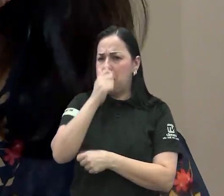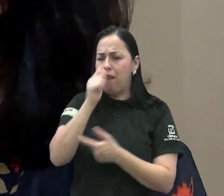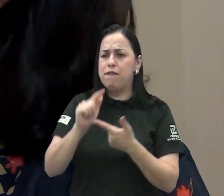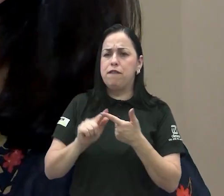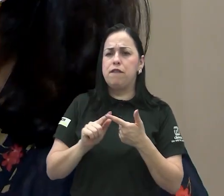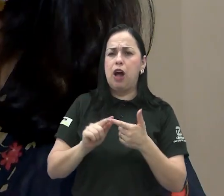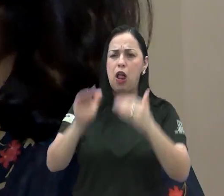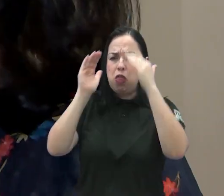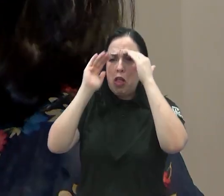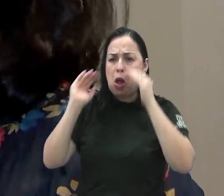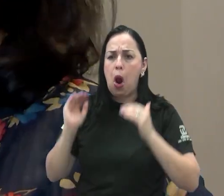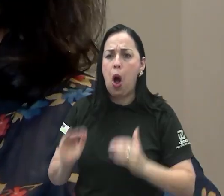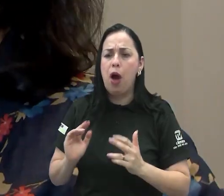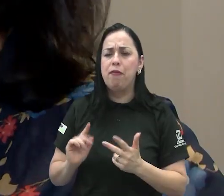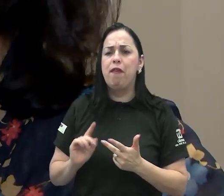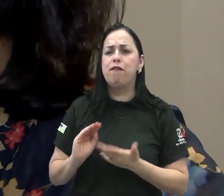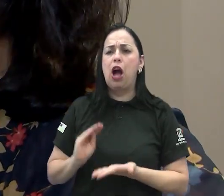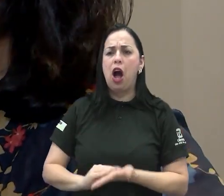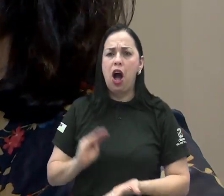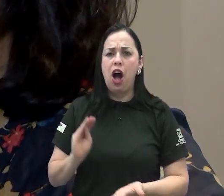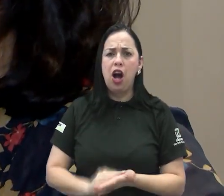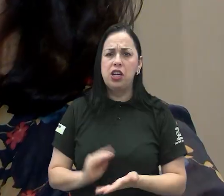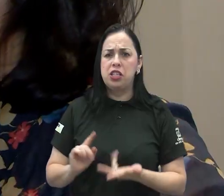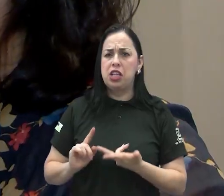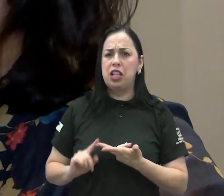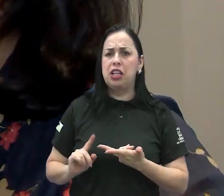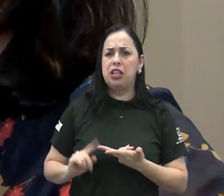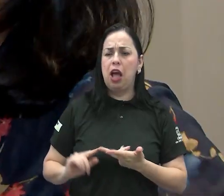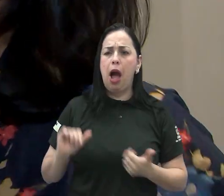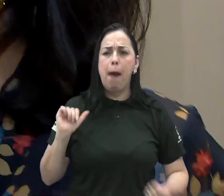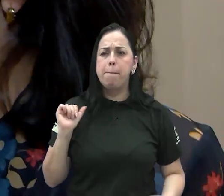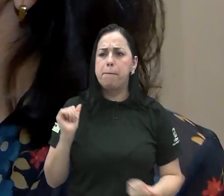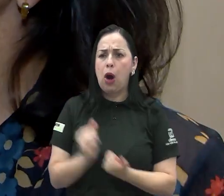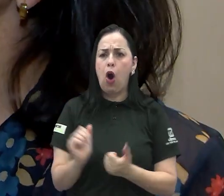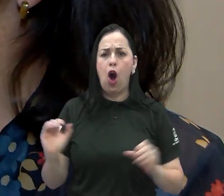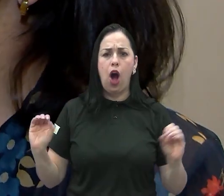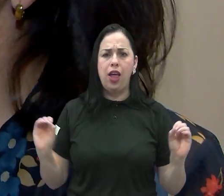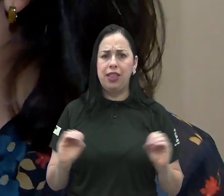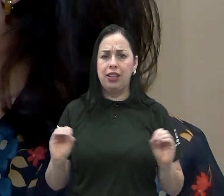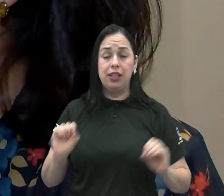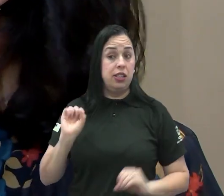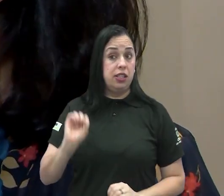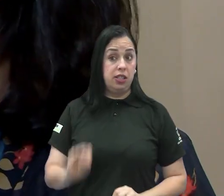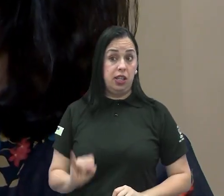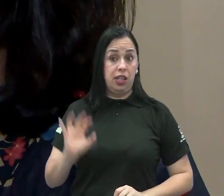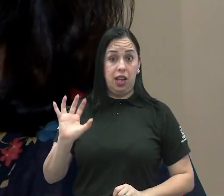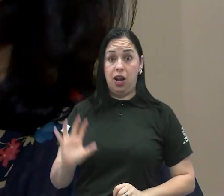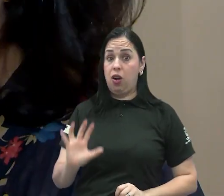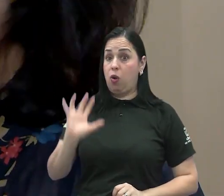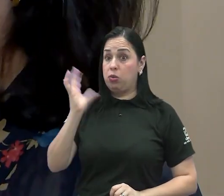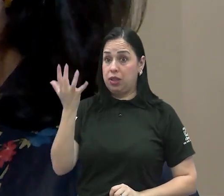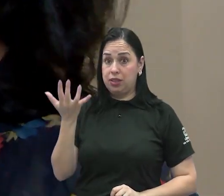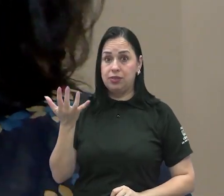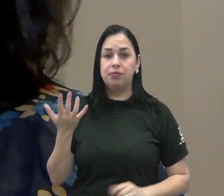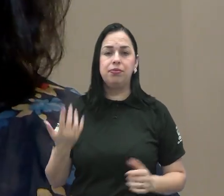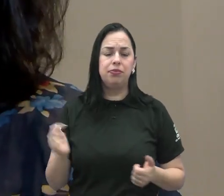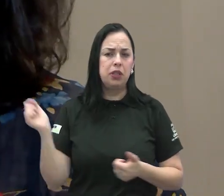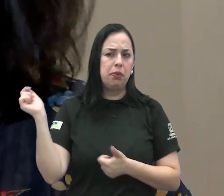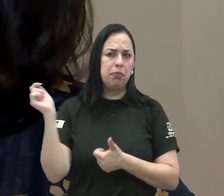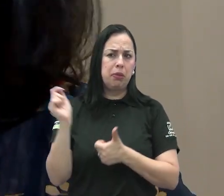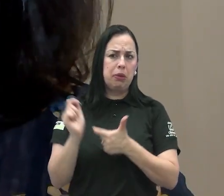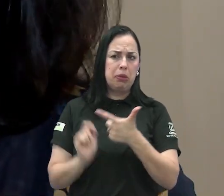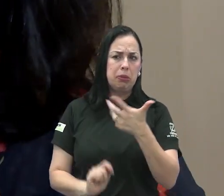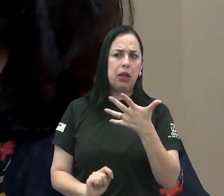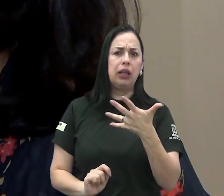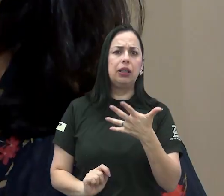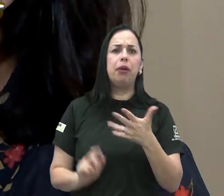cheias, a falta de respeito, a falta de apoio quando acontece alguma situação polêmica,